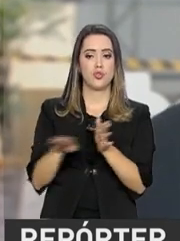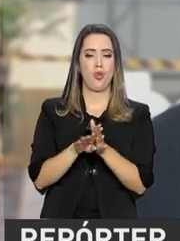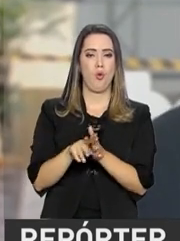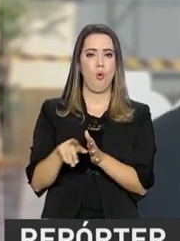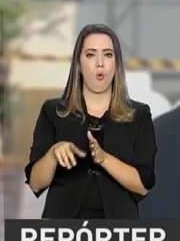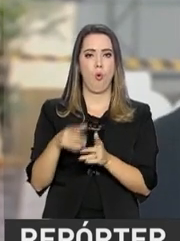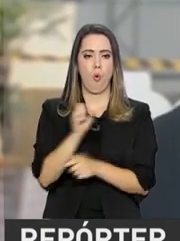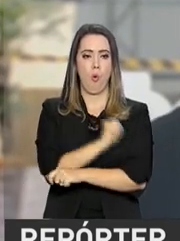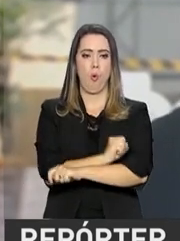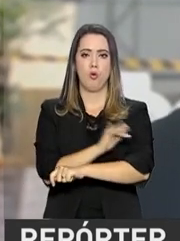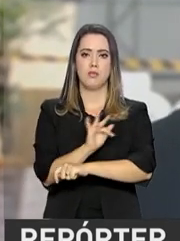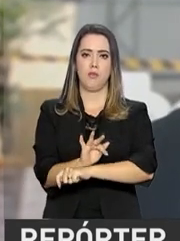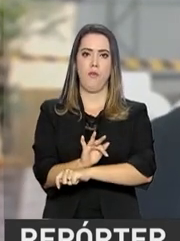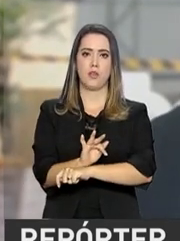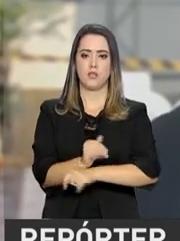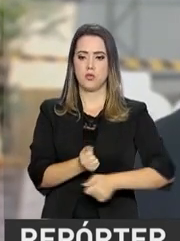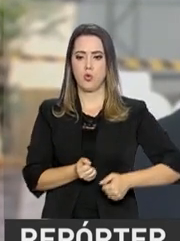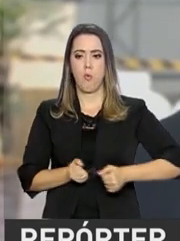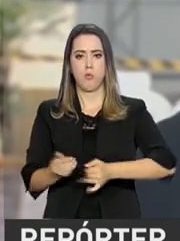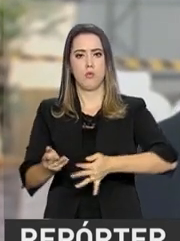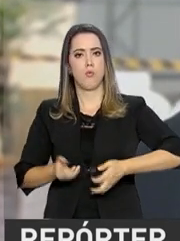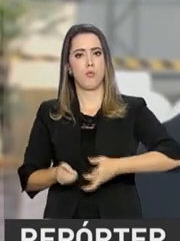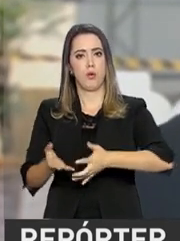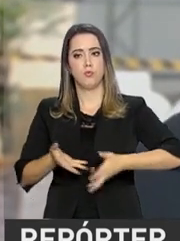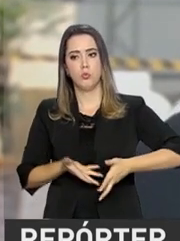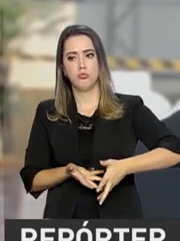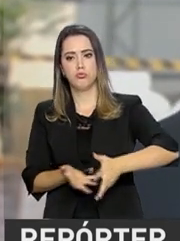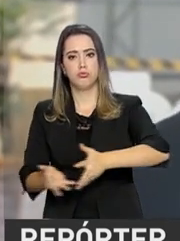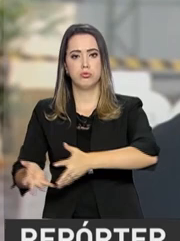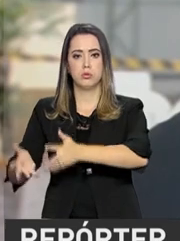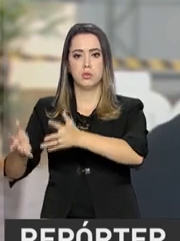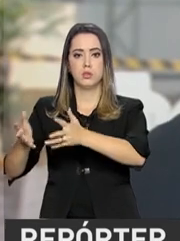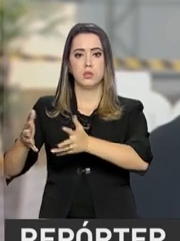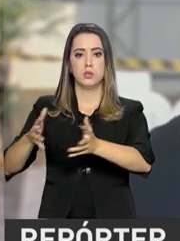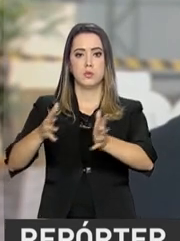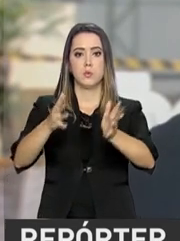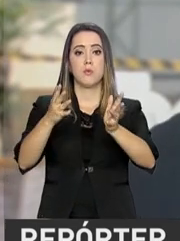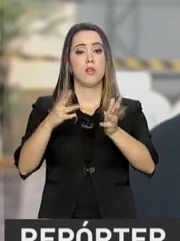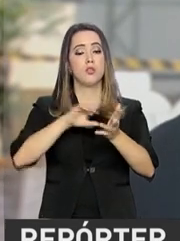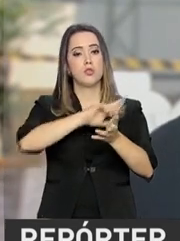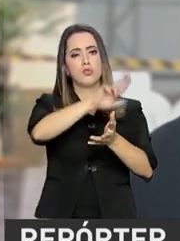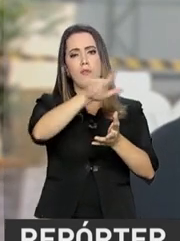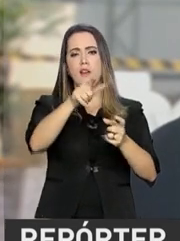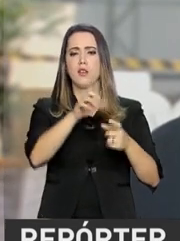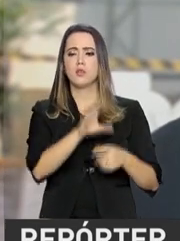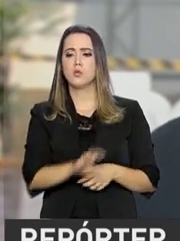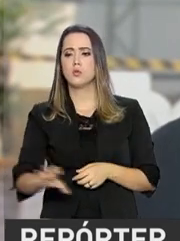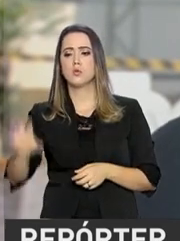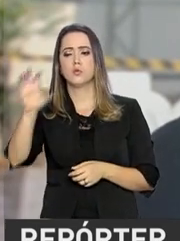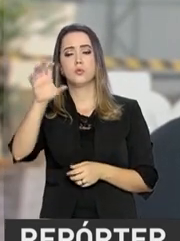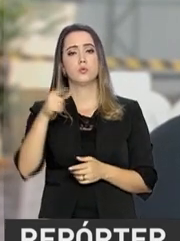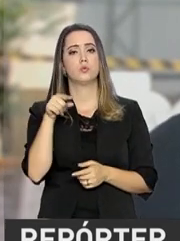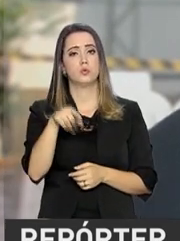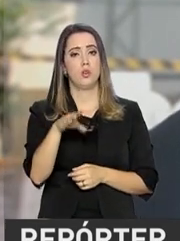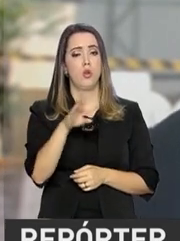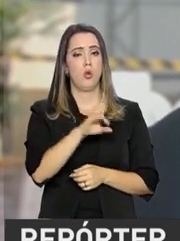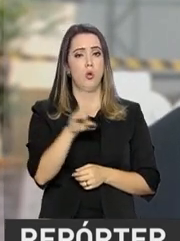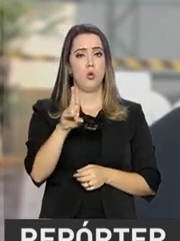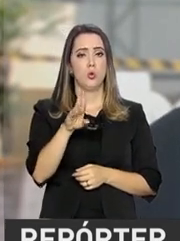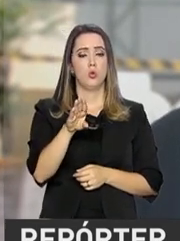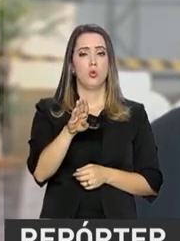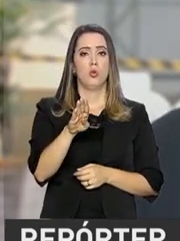dessa água que foi bombeada no eixo leste que chegou até a esse reservatório de campina grande boqueirão né